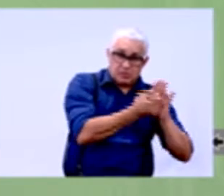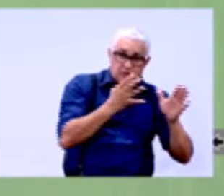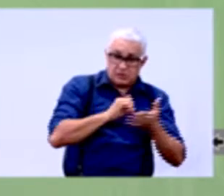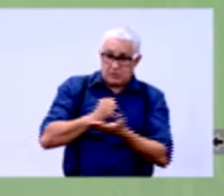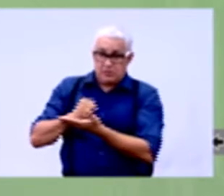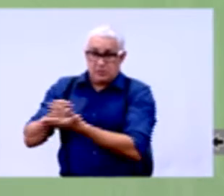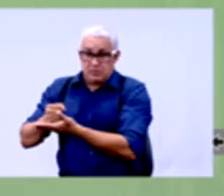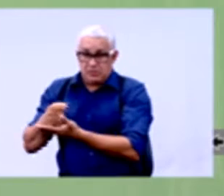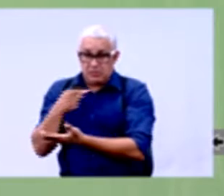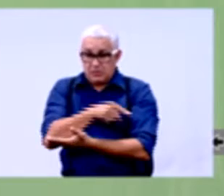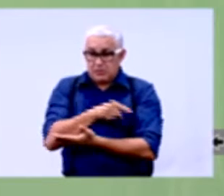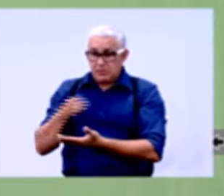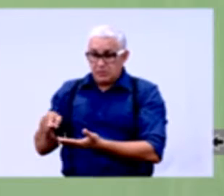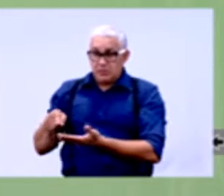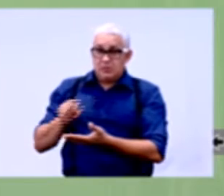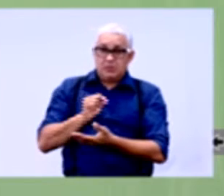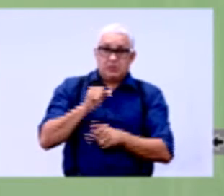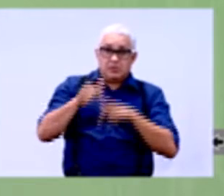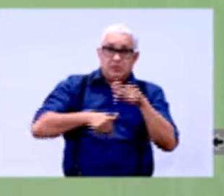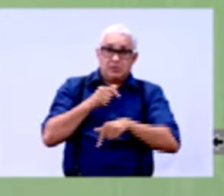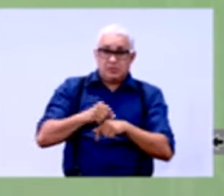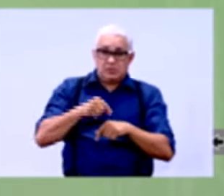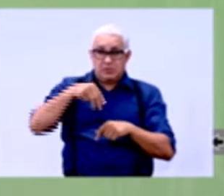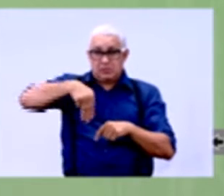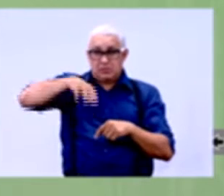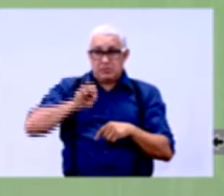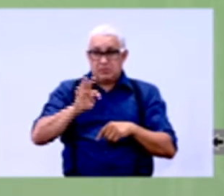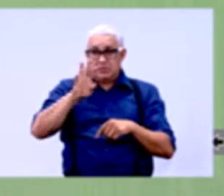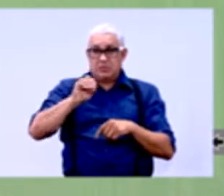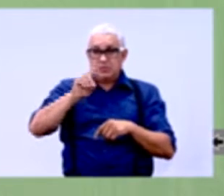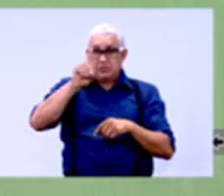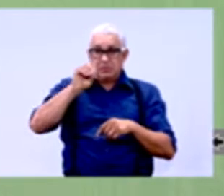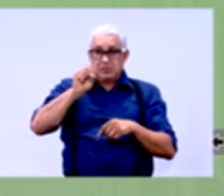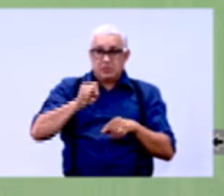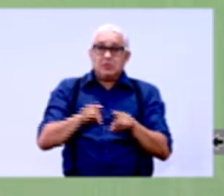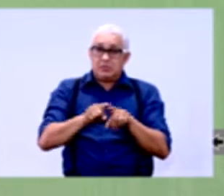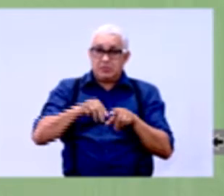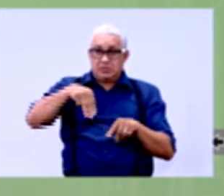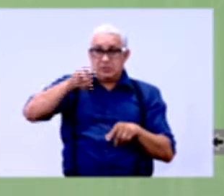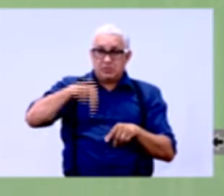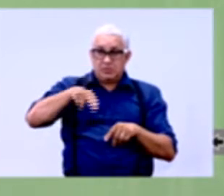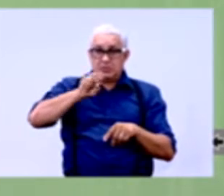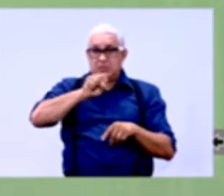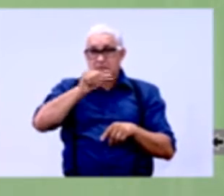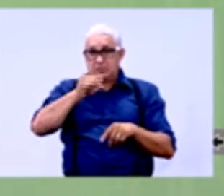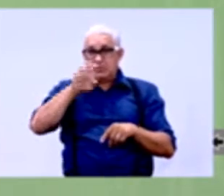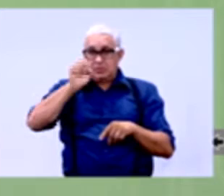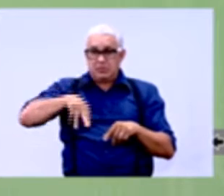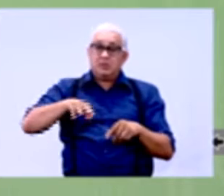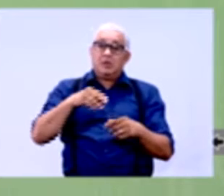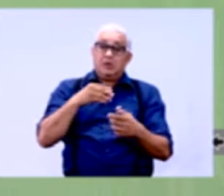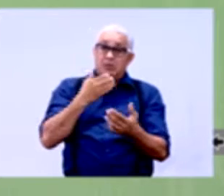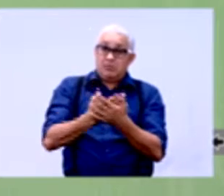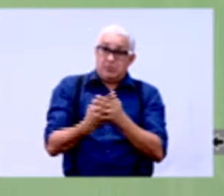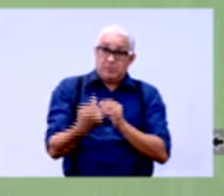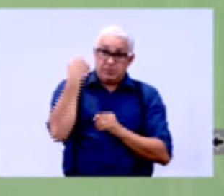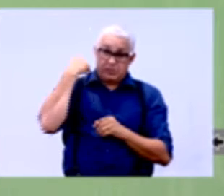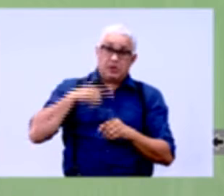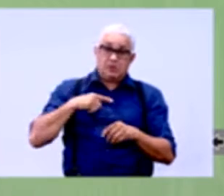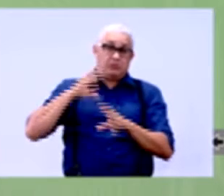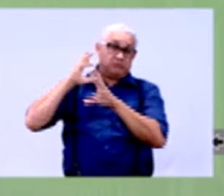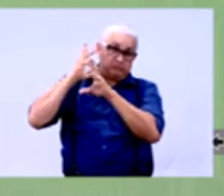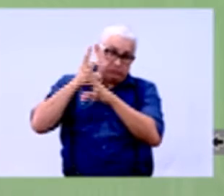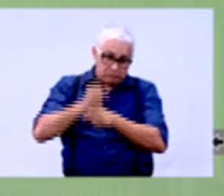já daí nós trabalhamos com métodos ou também mensagens, que a gente já viu na aula passada a definição de mensagem, vamos